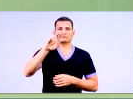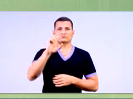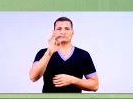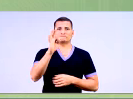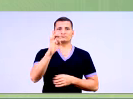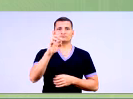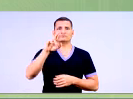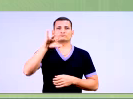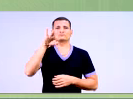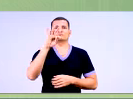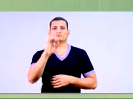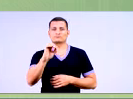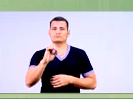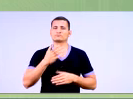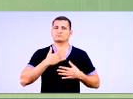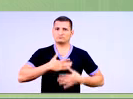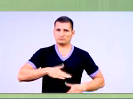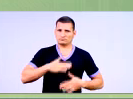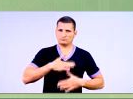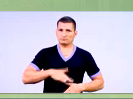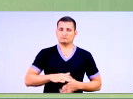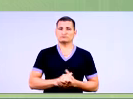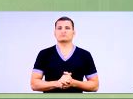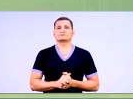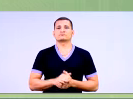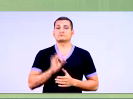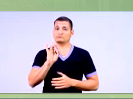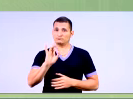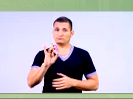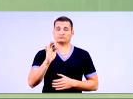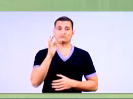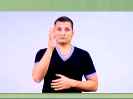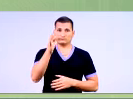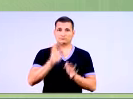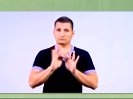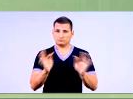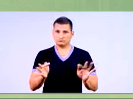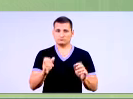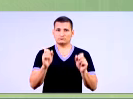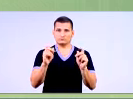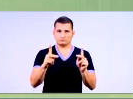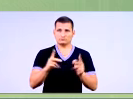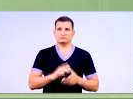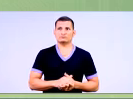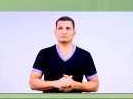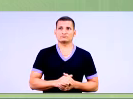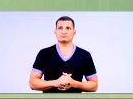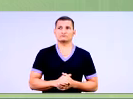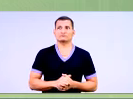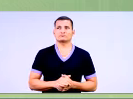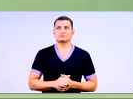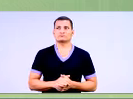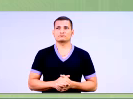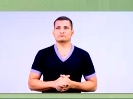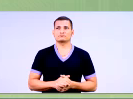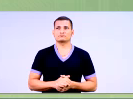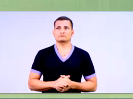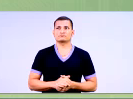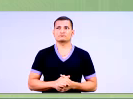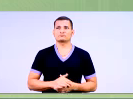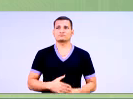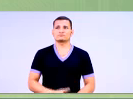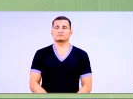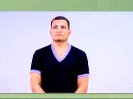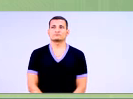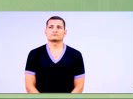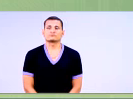que é para a gente ir com calma. Por enquanto é só o futuro simples, ok, pessoal? Bom, vamos ao exercício. A virus will